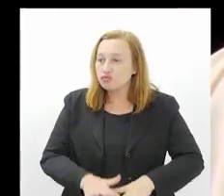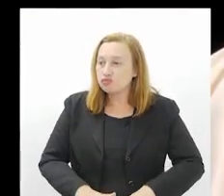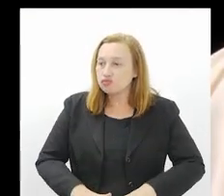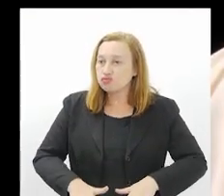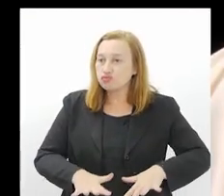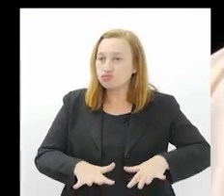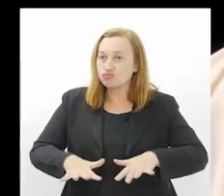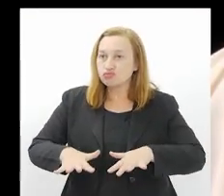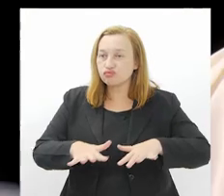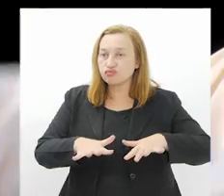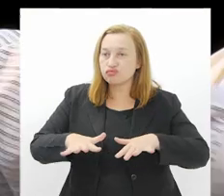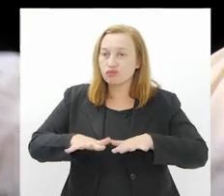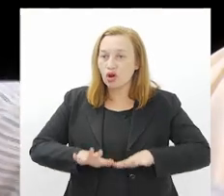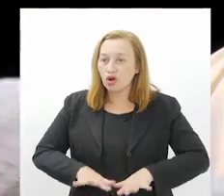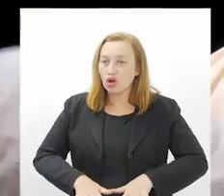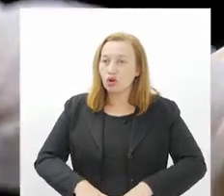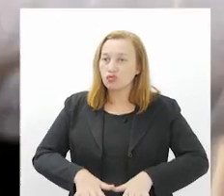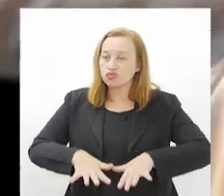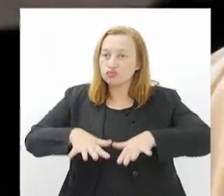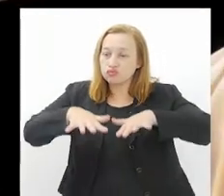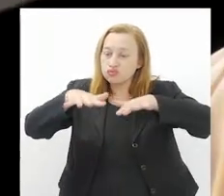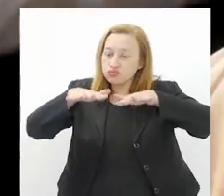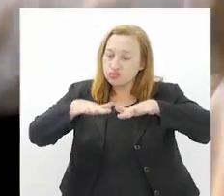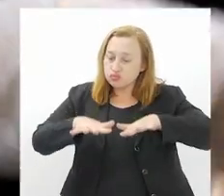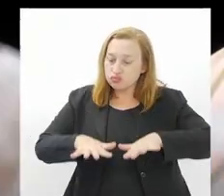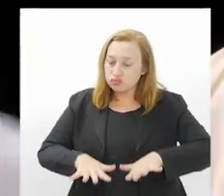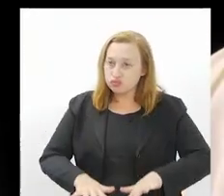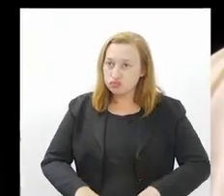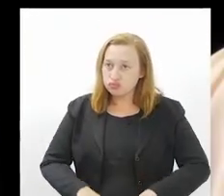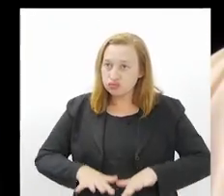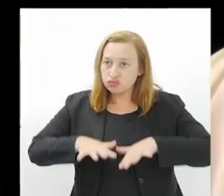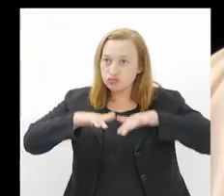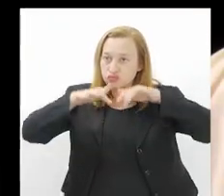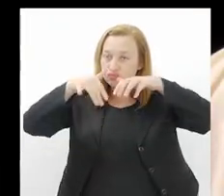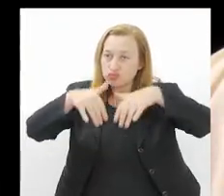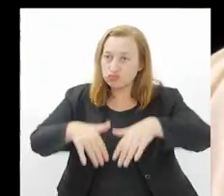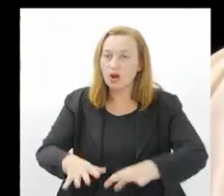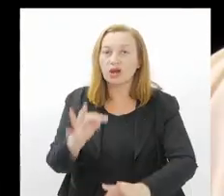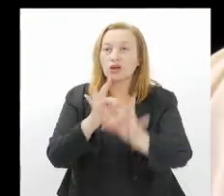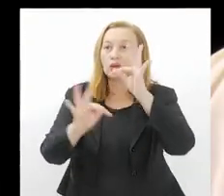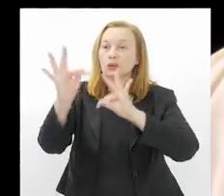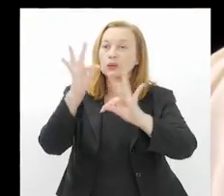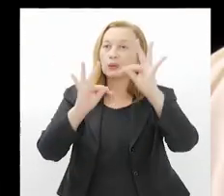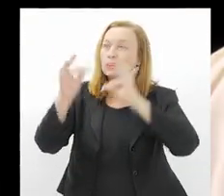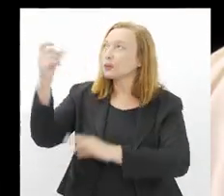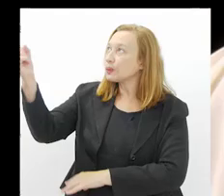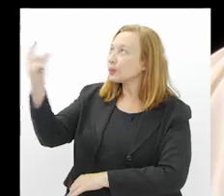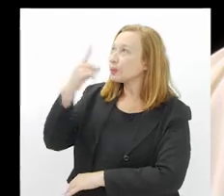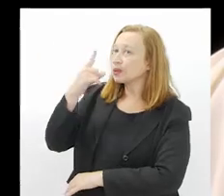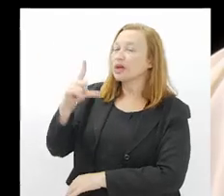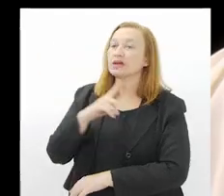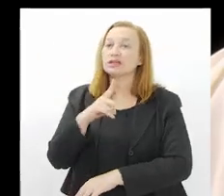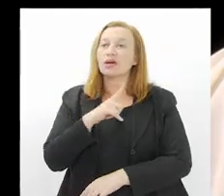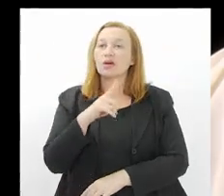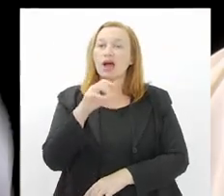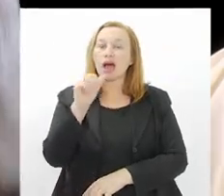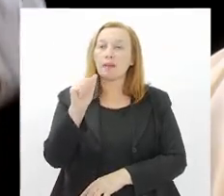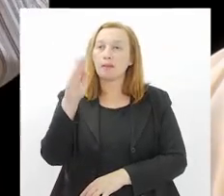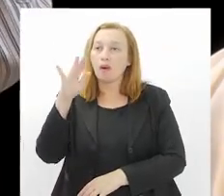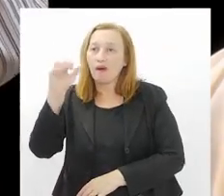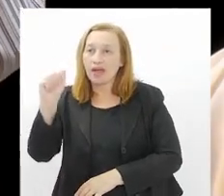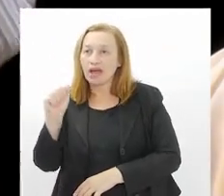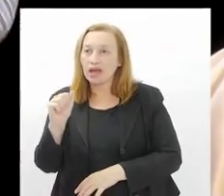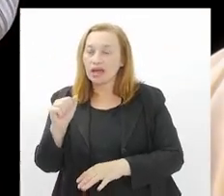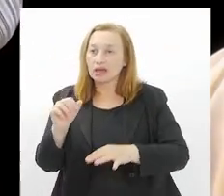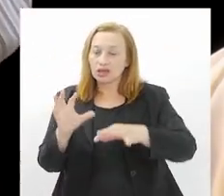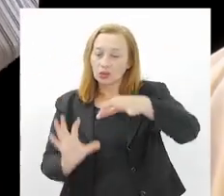quando a gente está no mar e uma onda passa, a gente sente aquele movimento assim, né? Ele sobe e desce. E essa tecnologia, ela é inspirada nisso. Ou seja, a gente tem uma